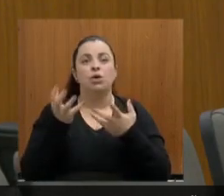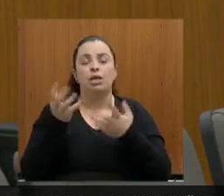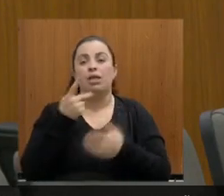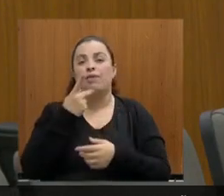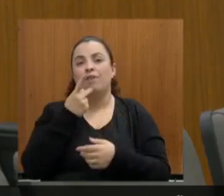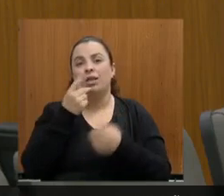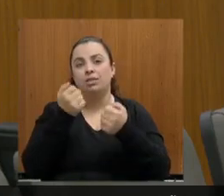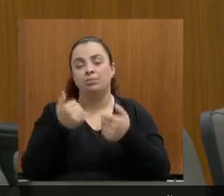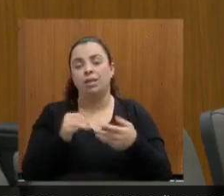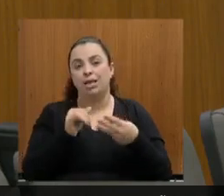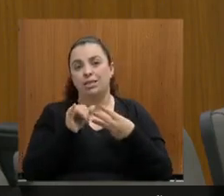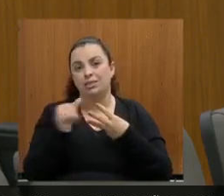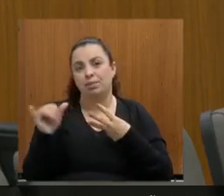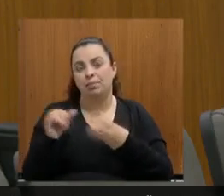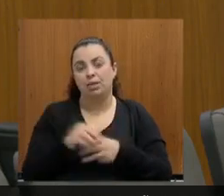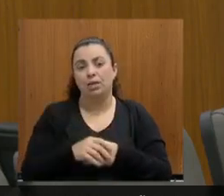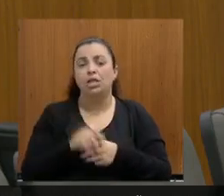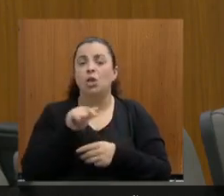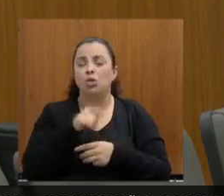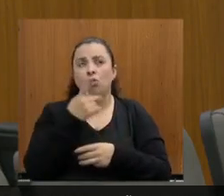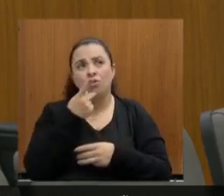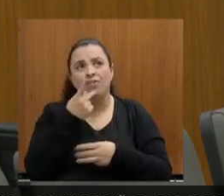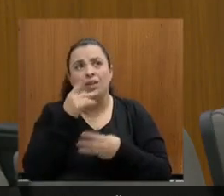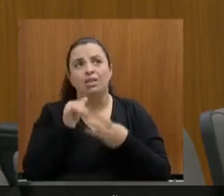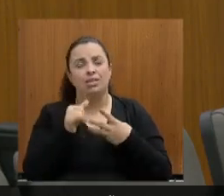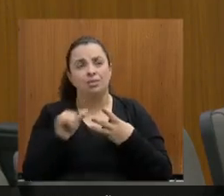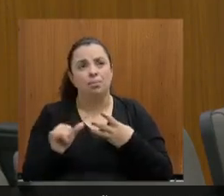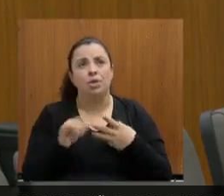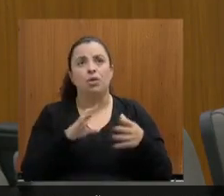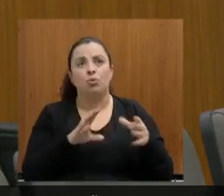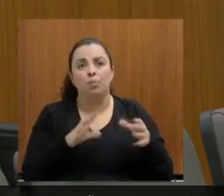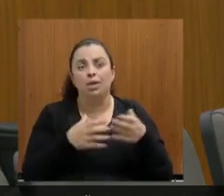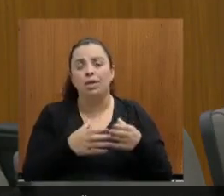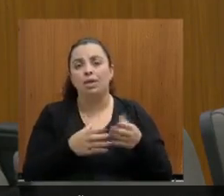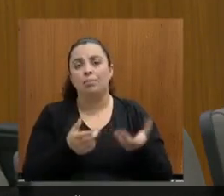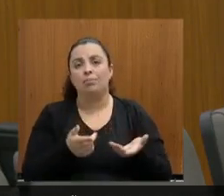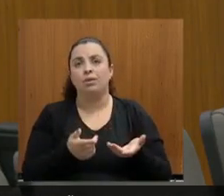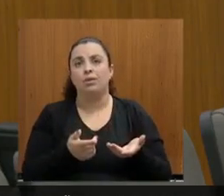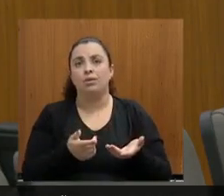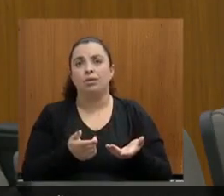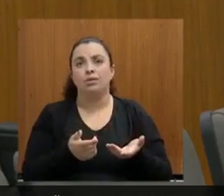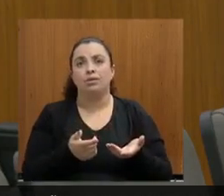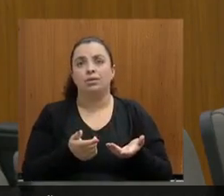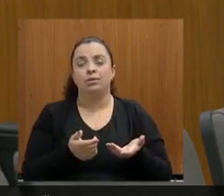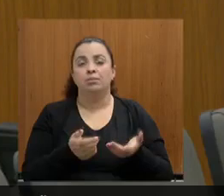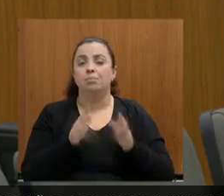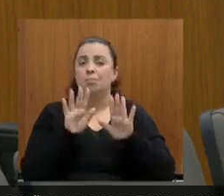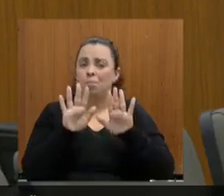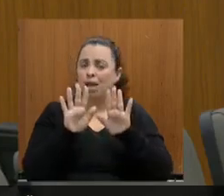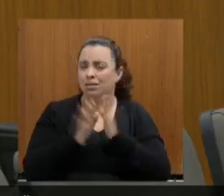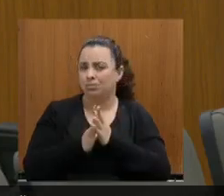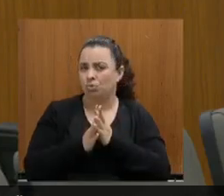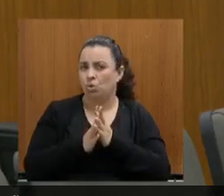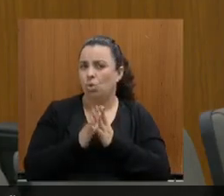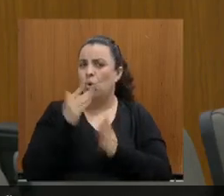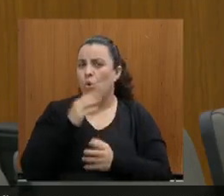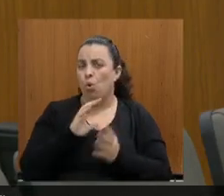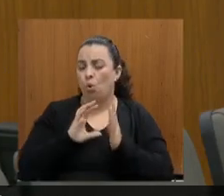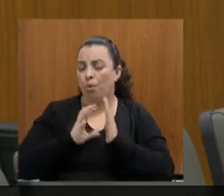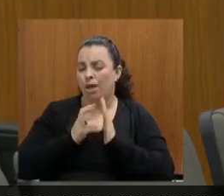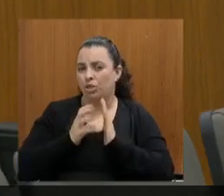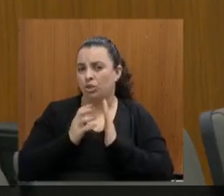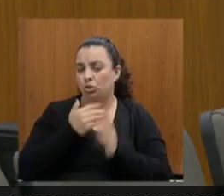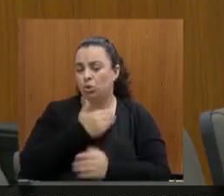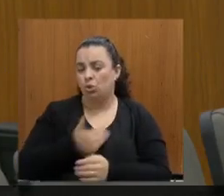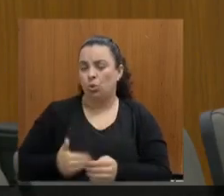imagina só estão falando da Cemig de uma equipe foi tomada pelo governo passado também pela parte do governo